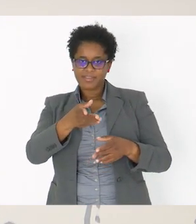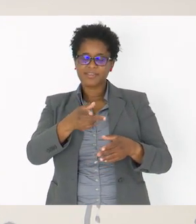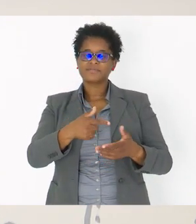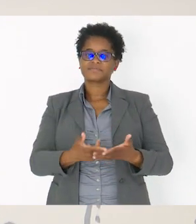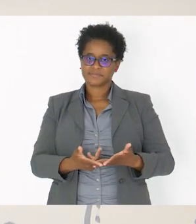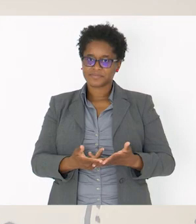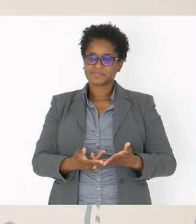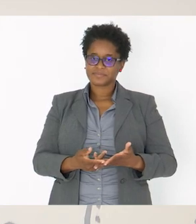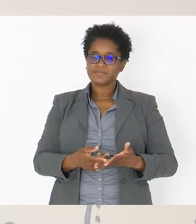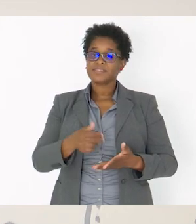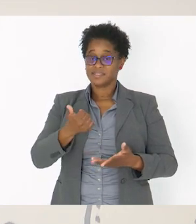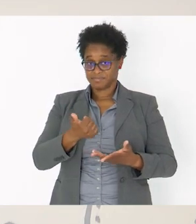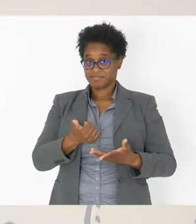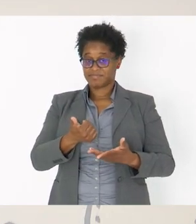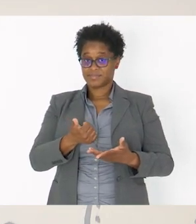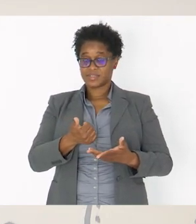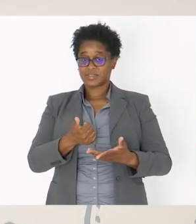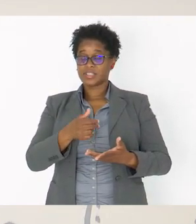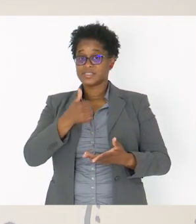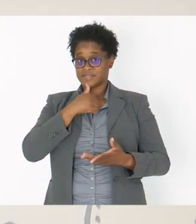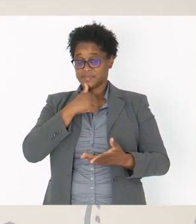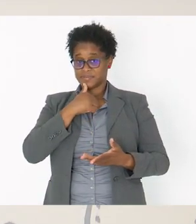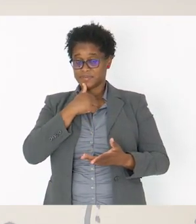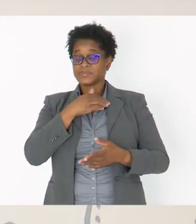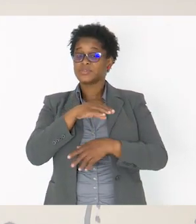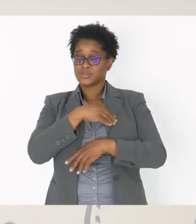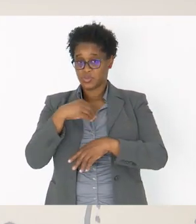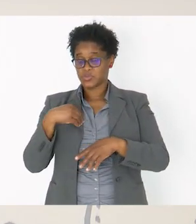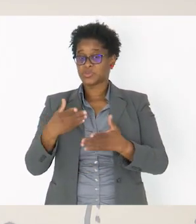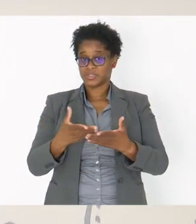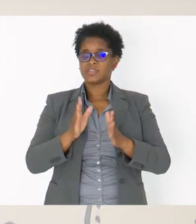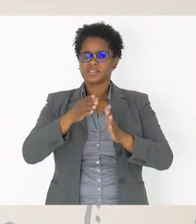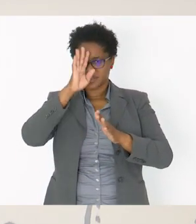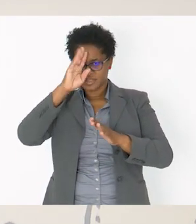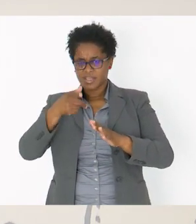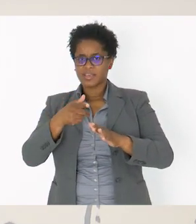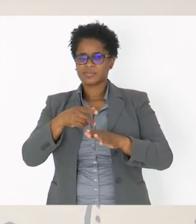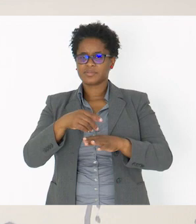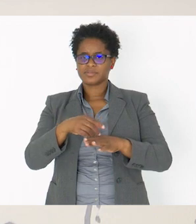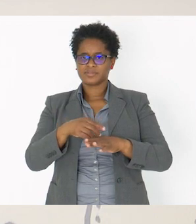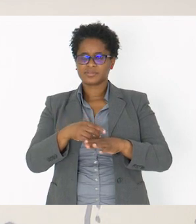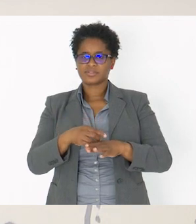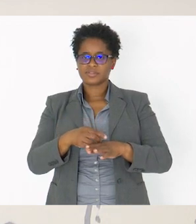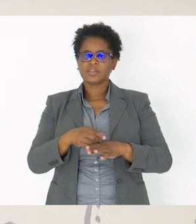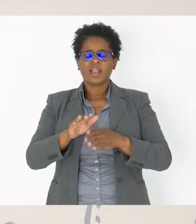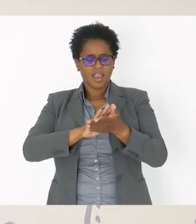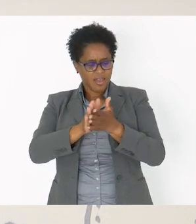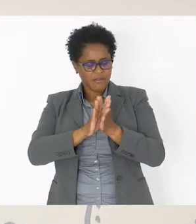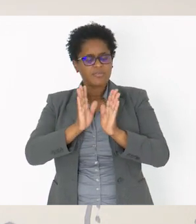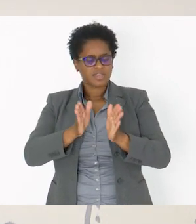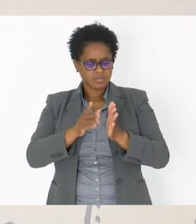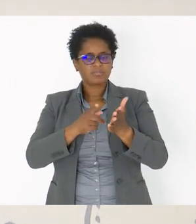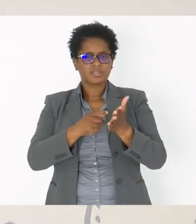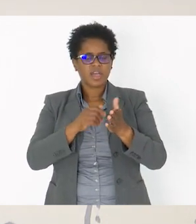medidas sanitárias. Já sabes, lava as mãos sempre que necessário, faz a